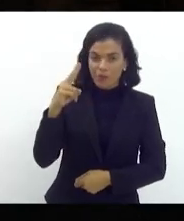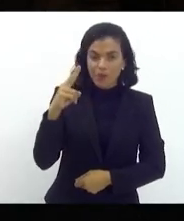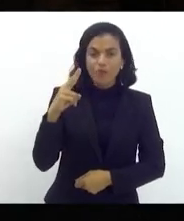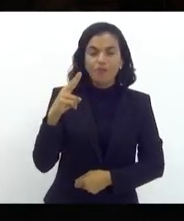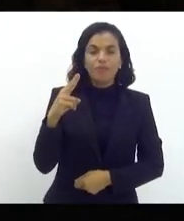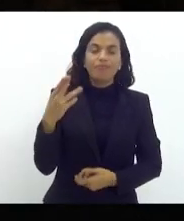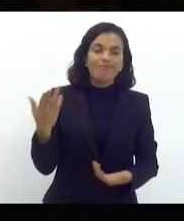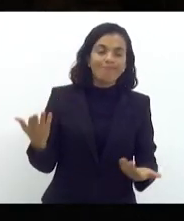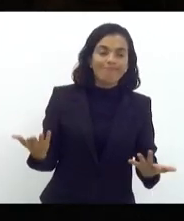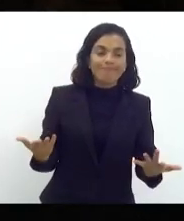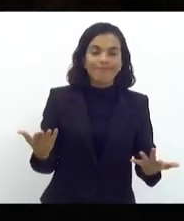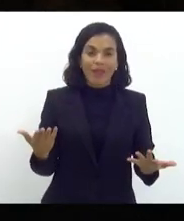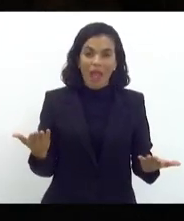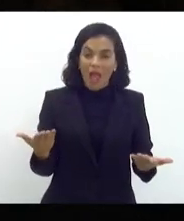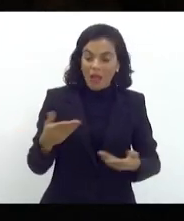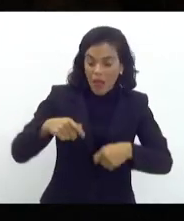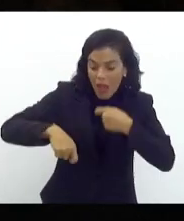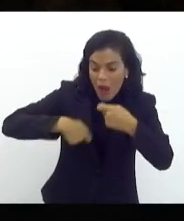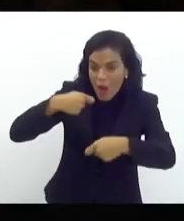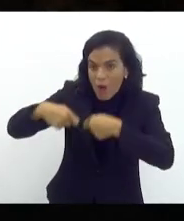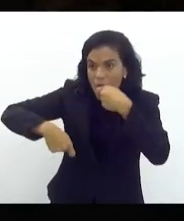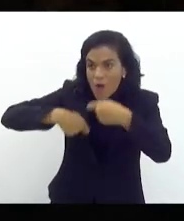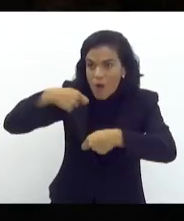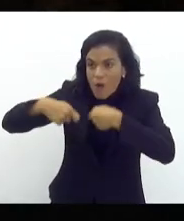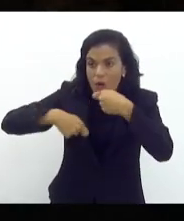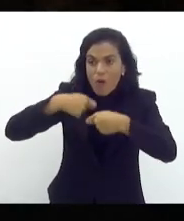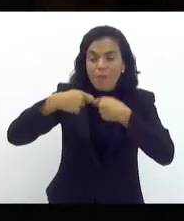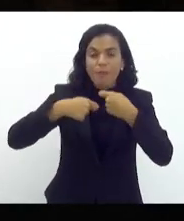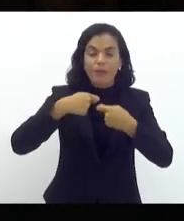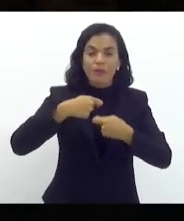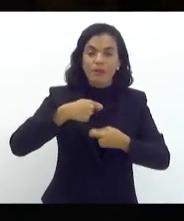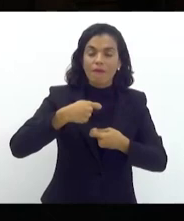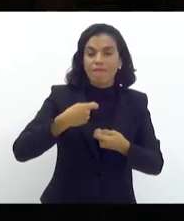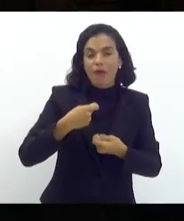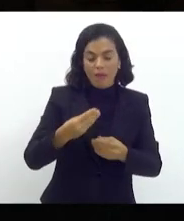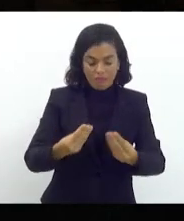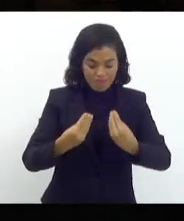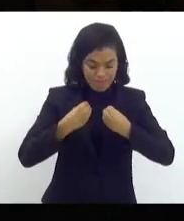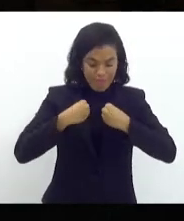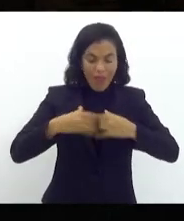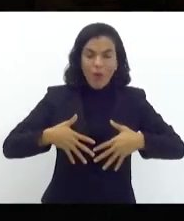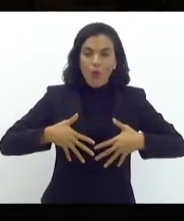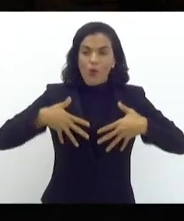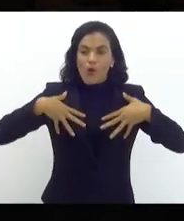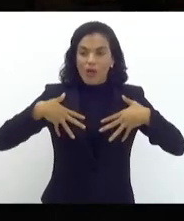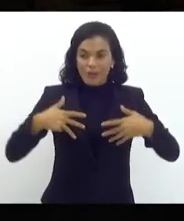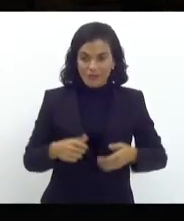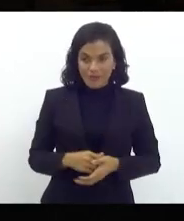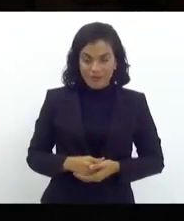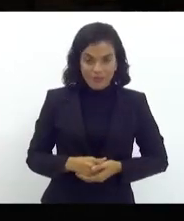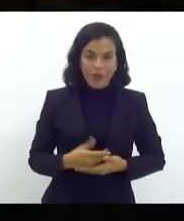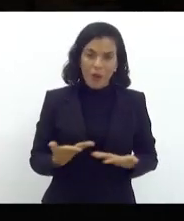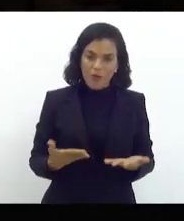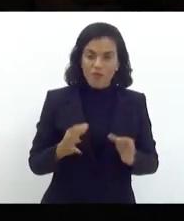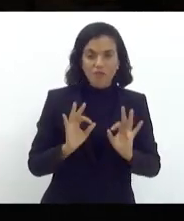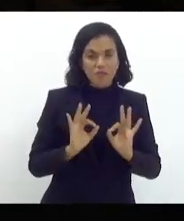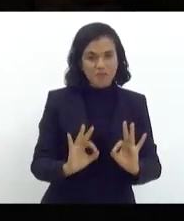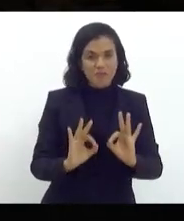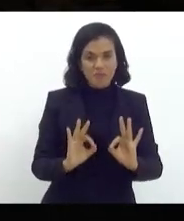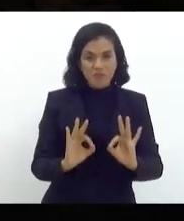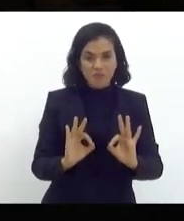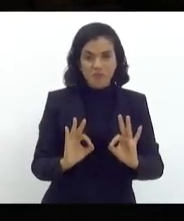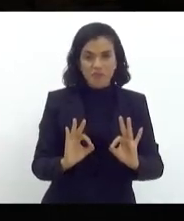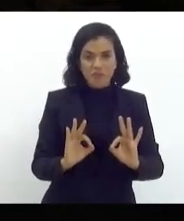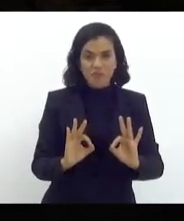de que este alimento validade dignidade fez muito bem o